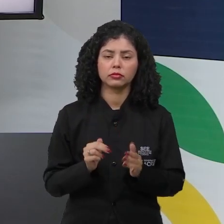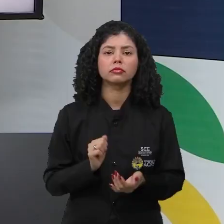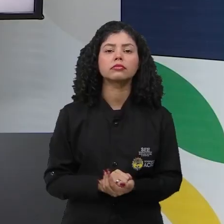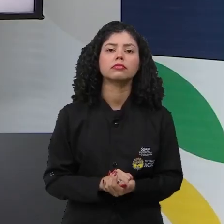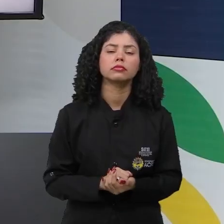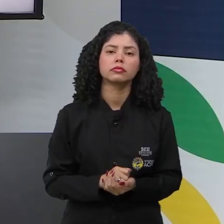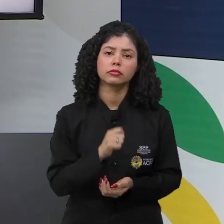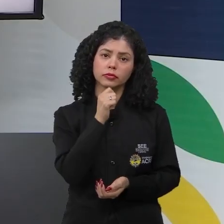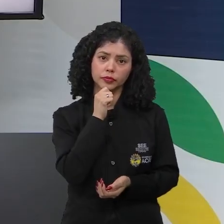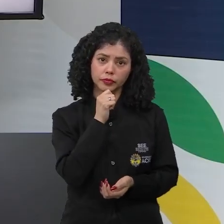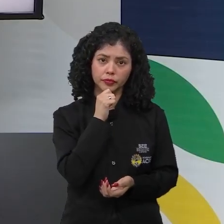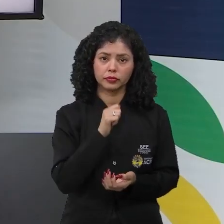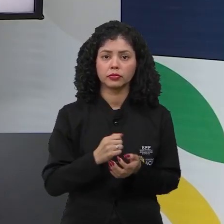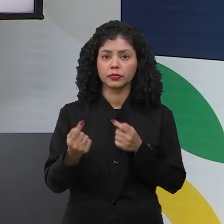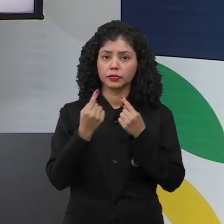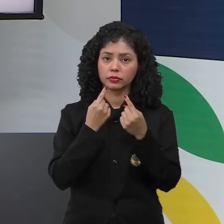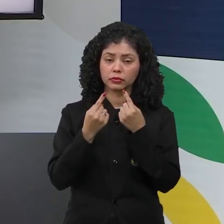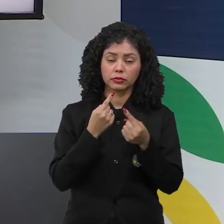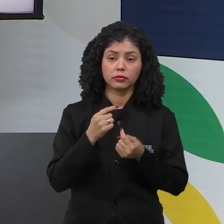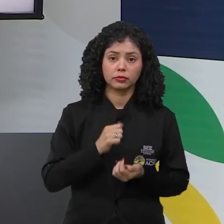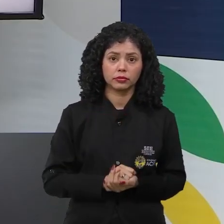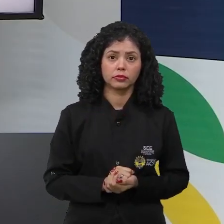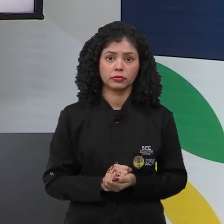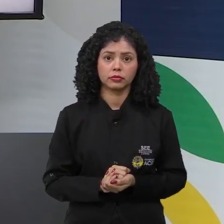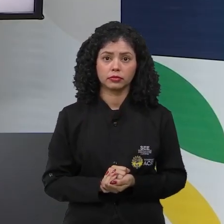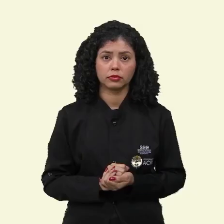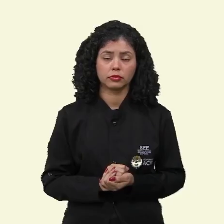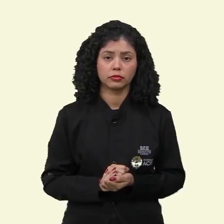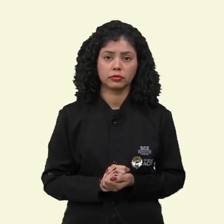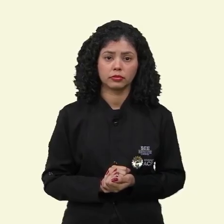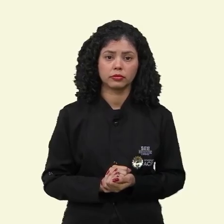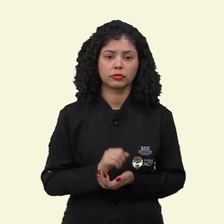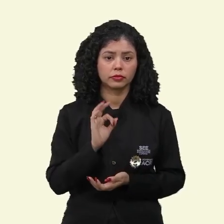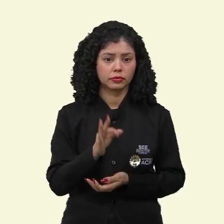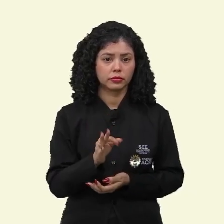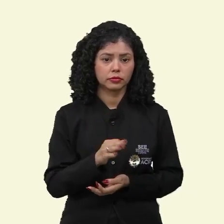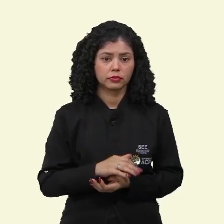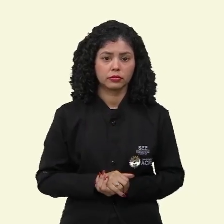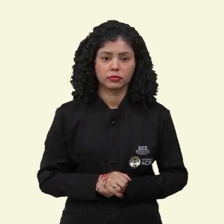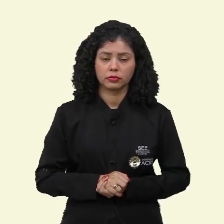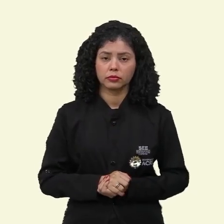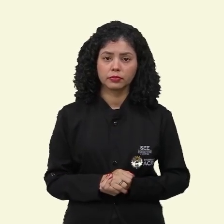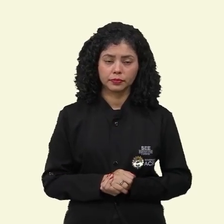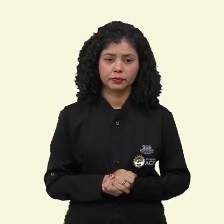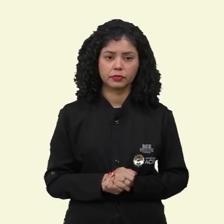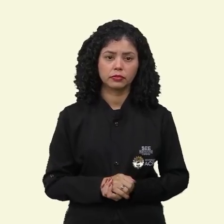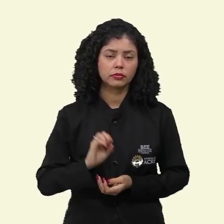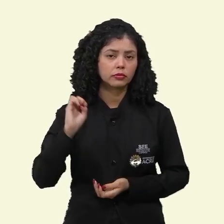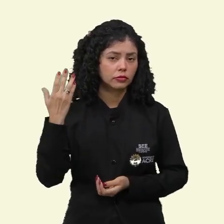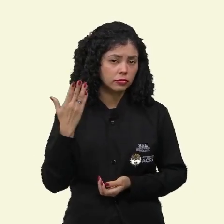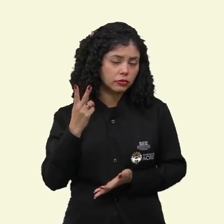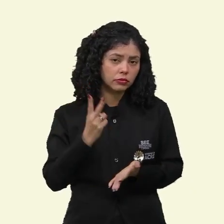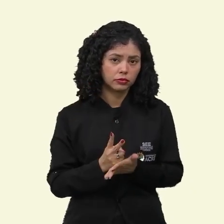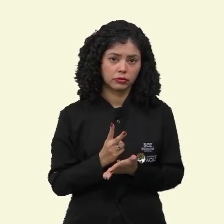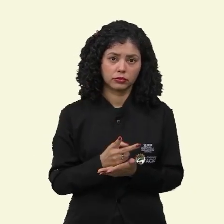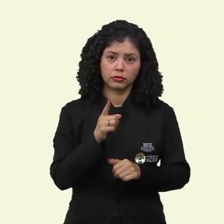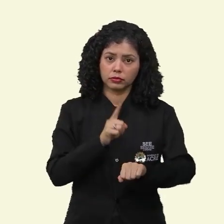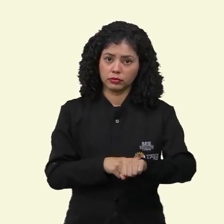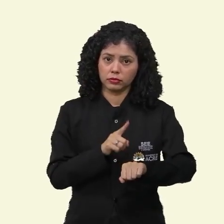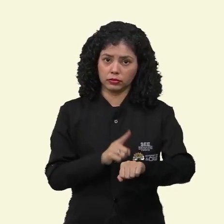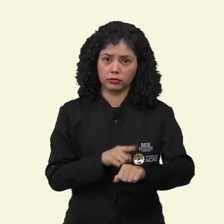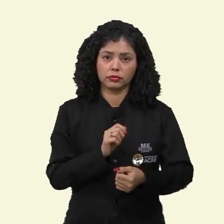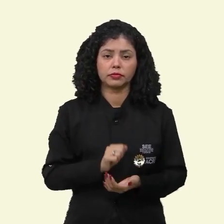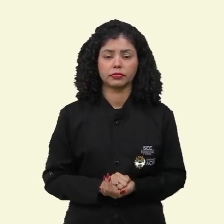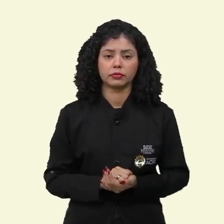como você se comunica e é compreendido, certo? Então, isso acontece o tempo todo na fala